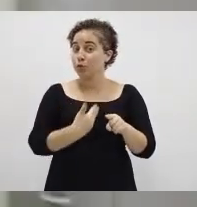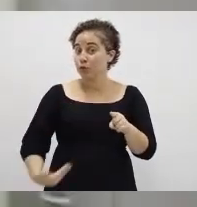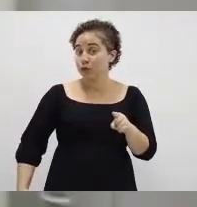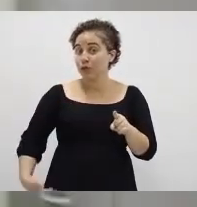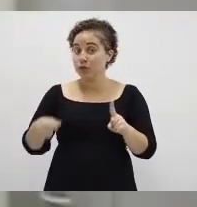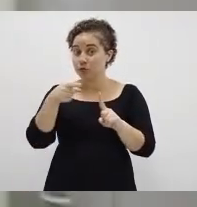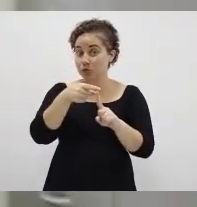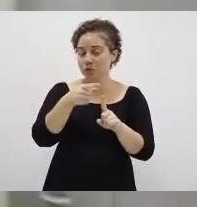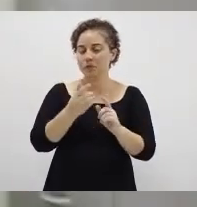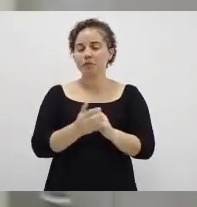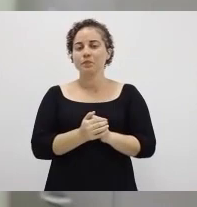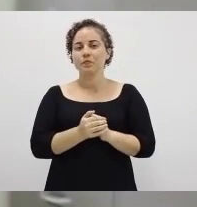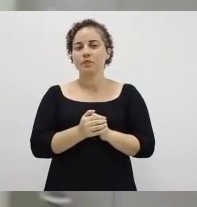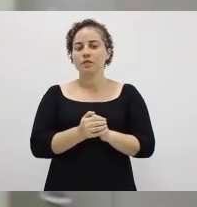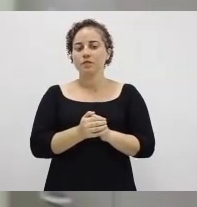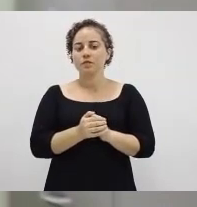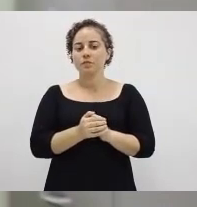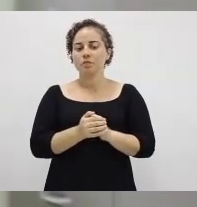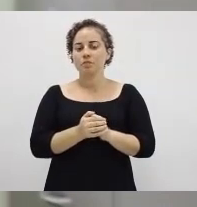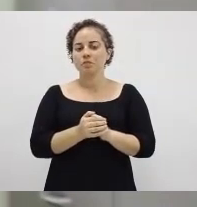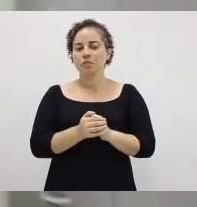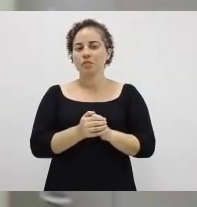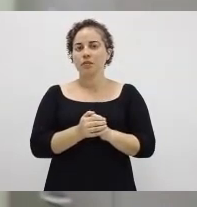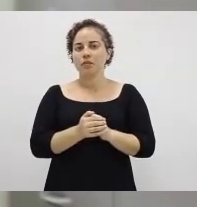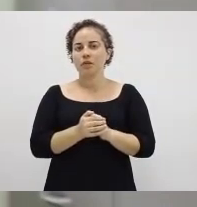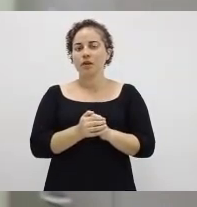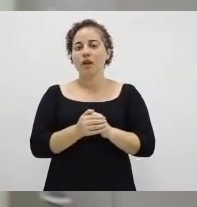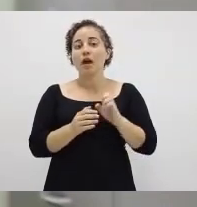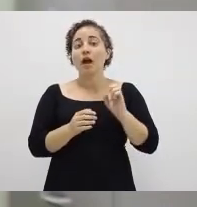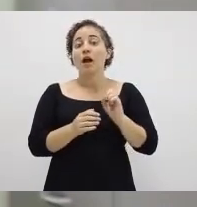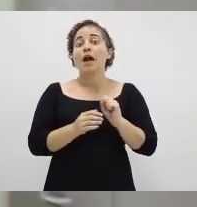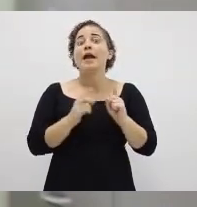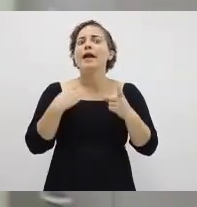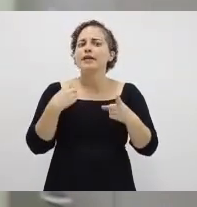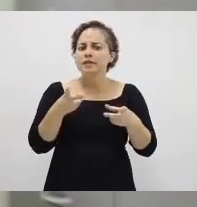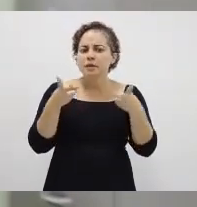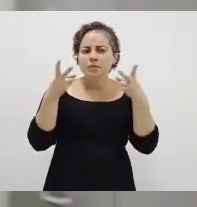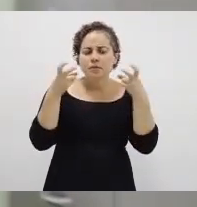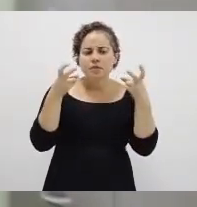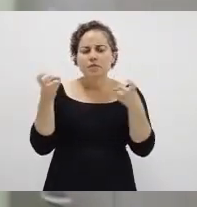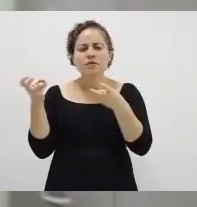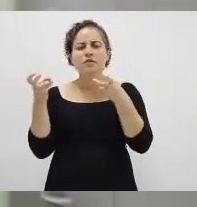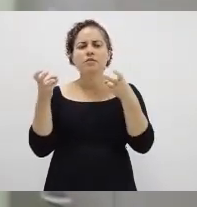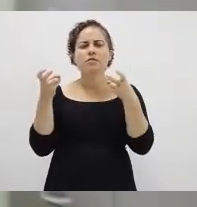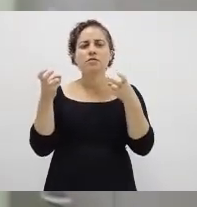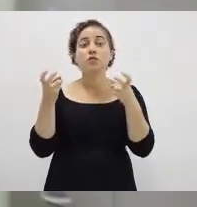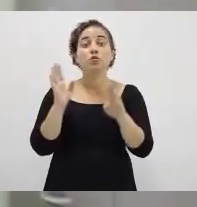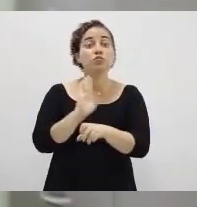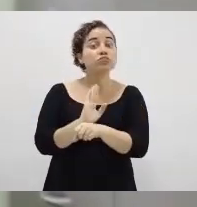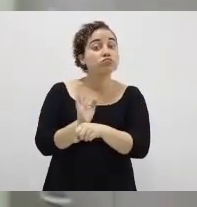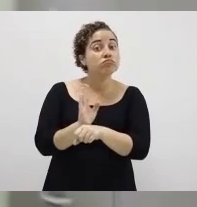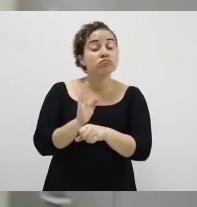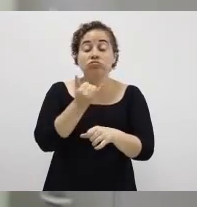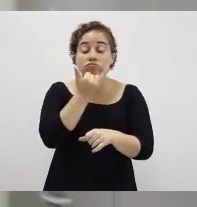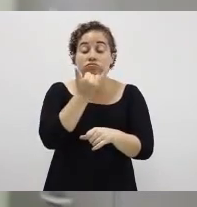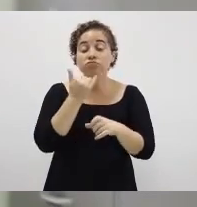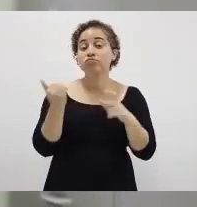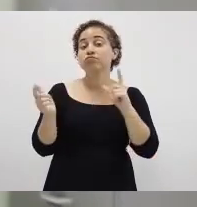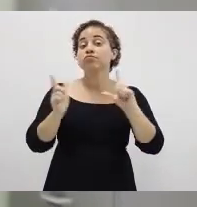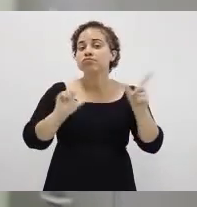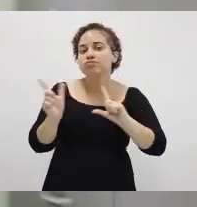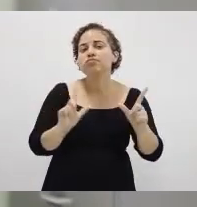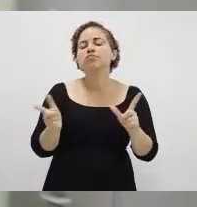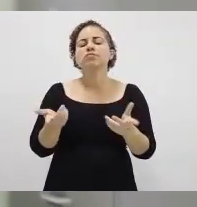por sinal, é a função mais frequentemente vista nas televisões. Por exemplo, o governo quer